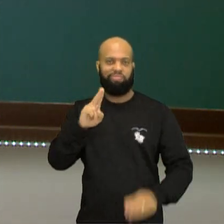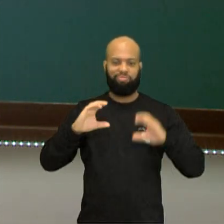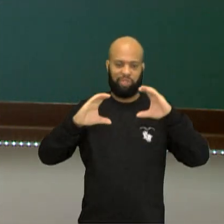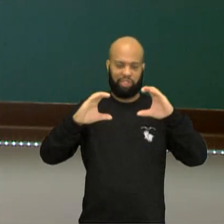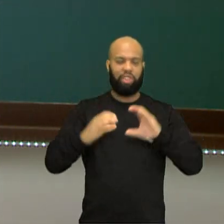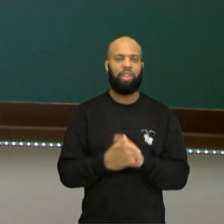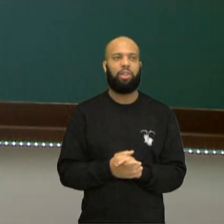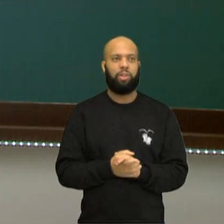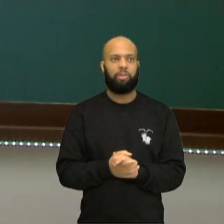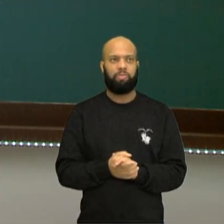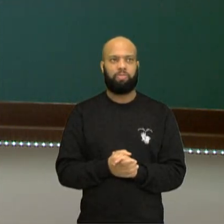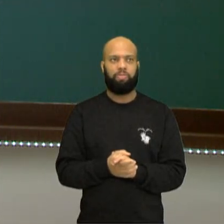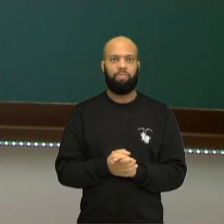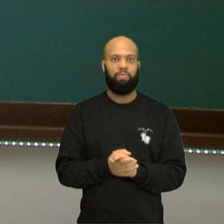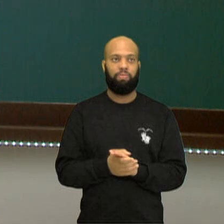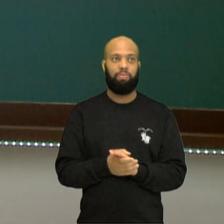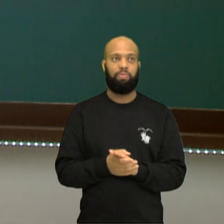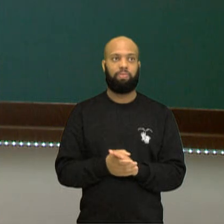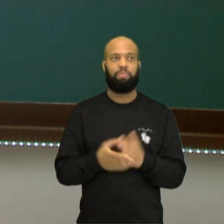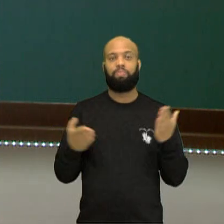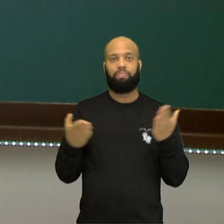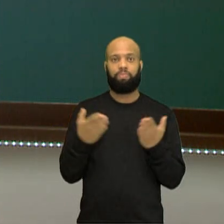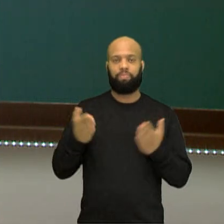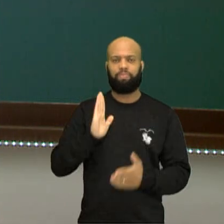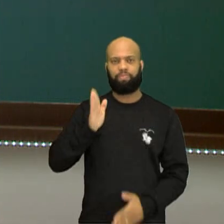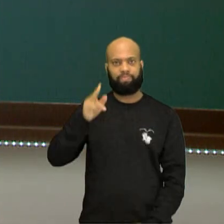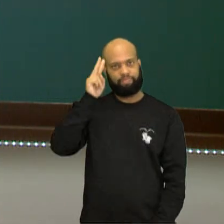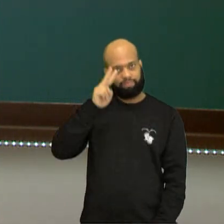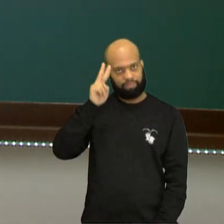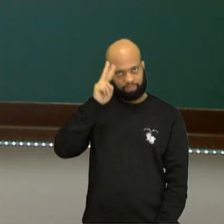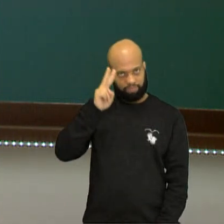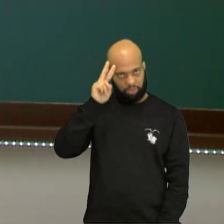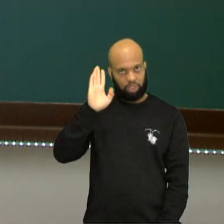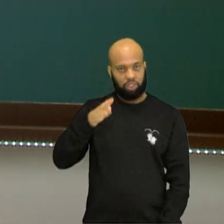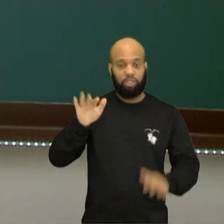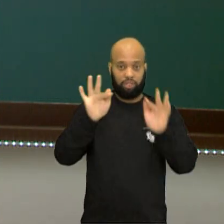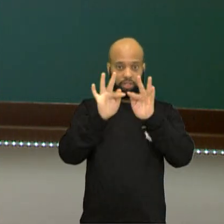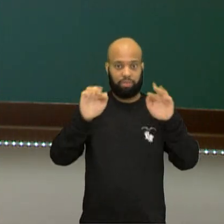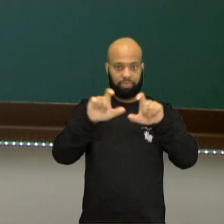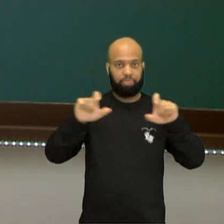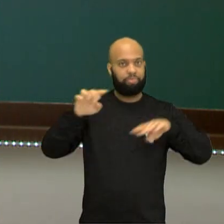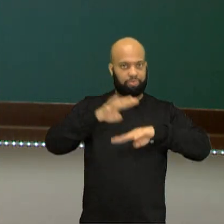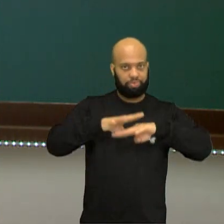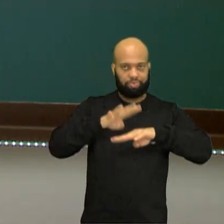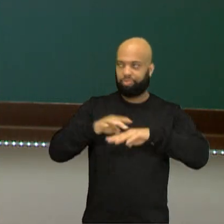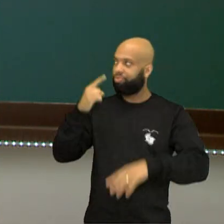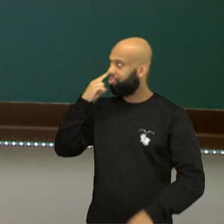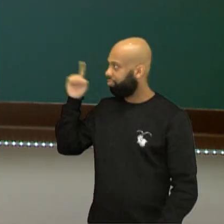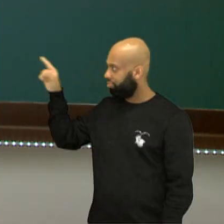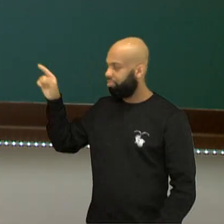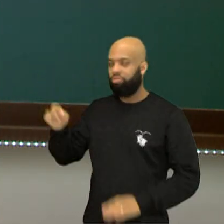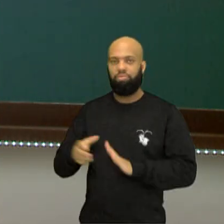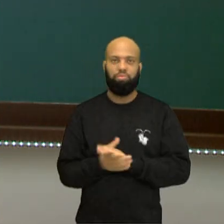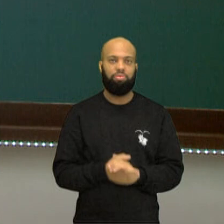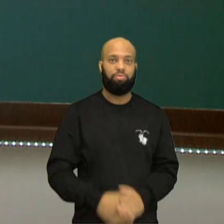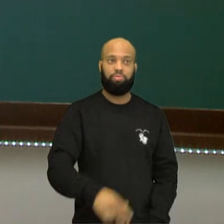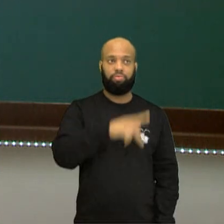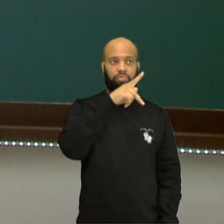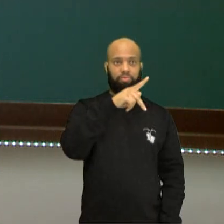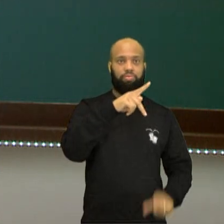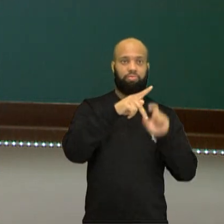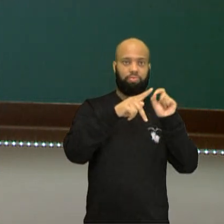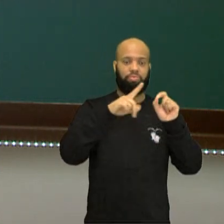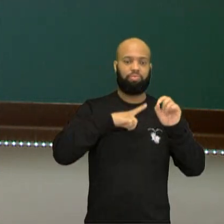Então, eu deixei já para vocês ali para relembrar essa forma de calcular o período. Então, o período, que é